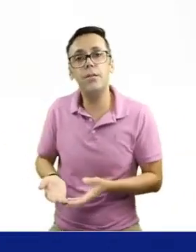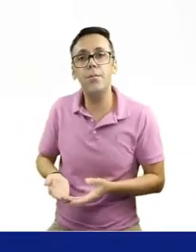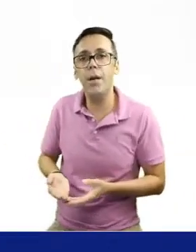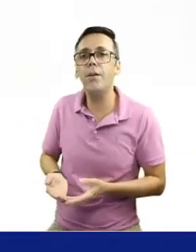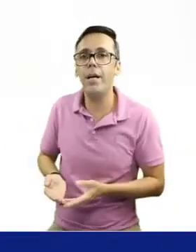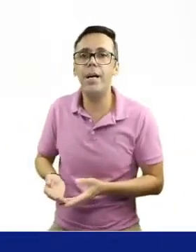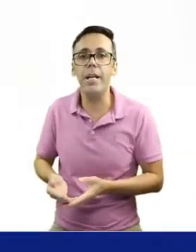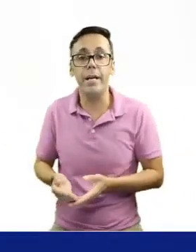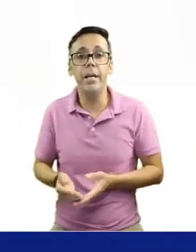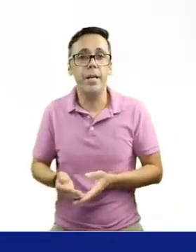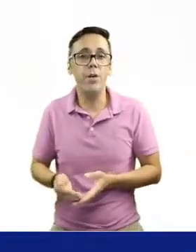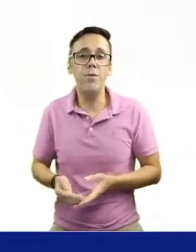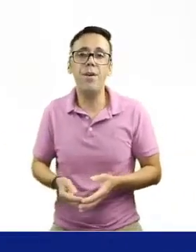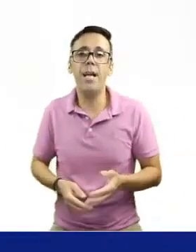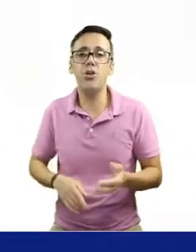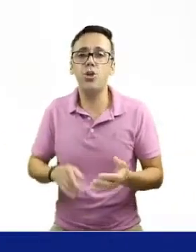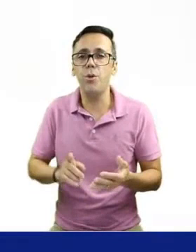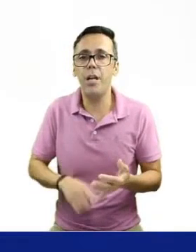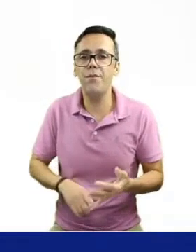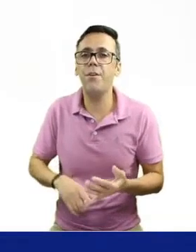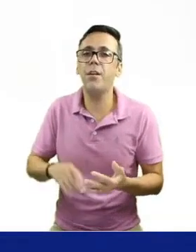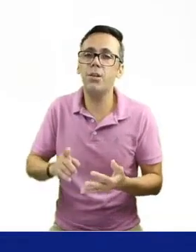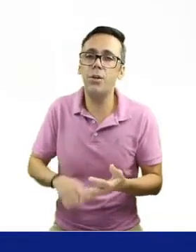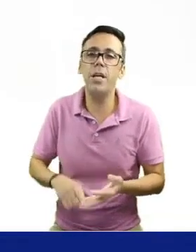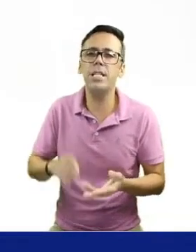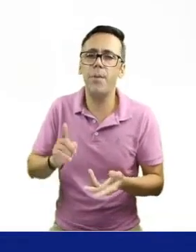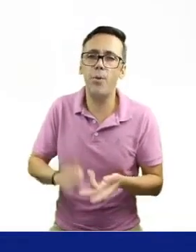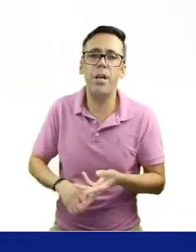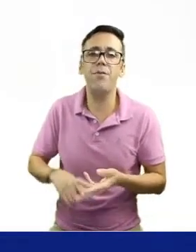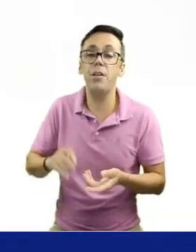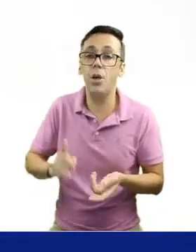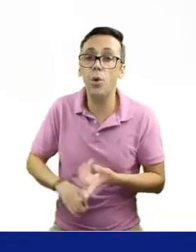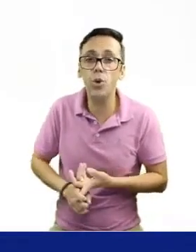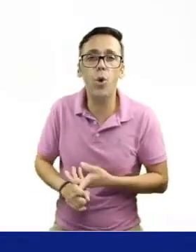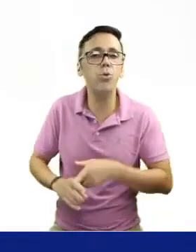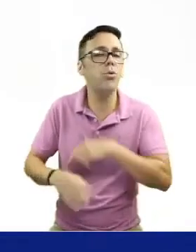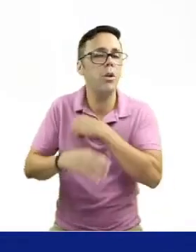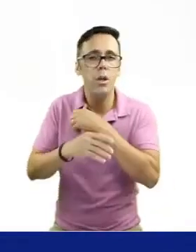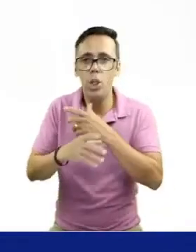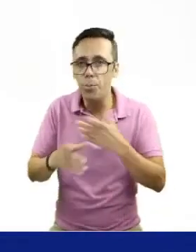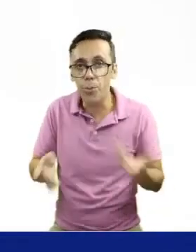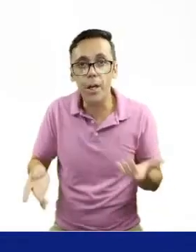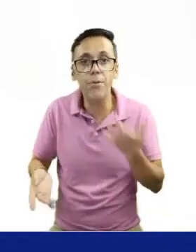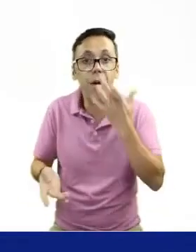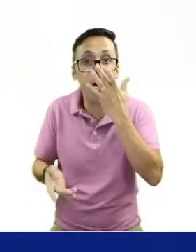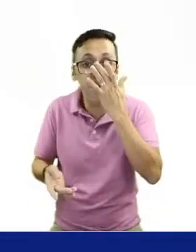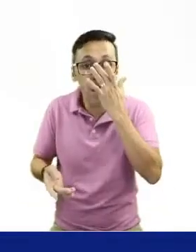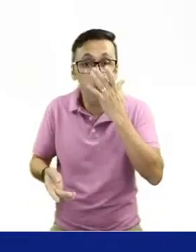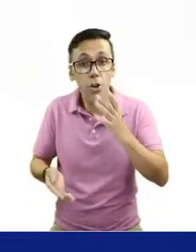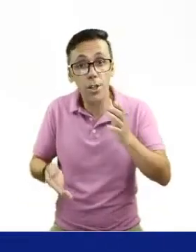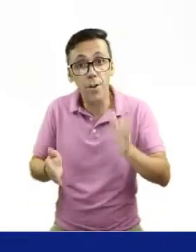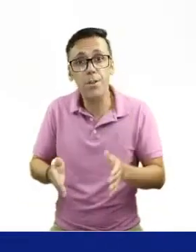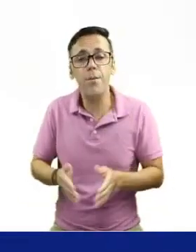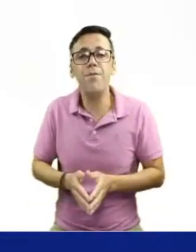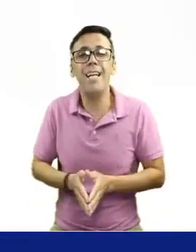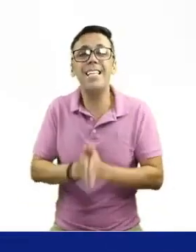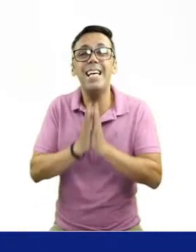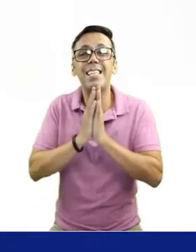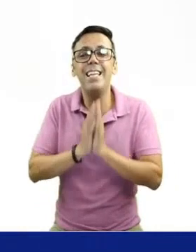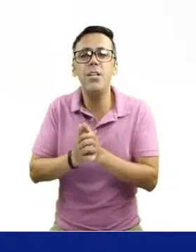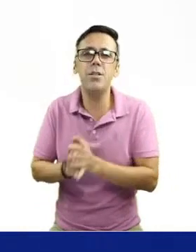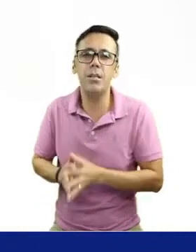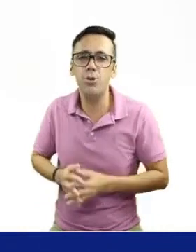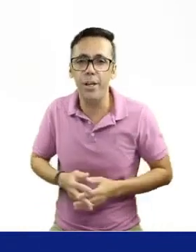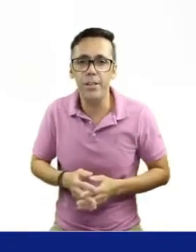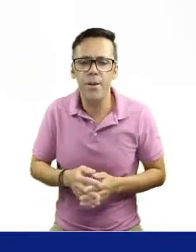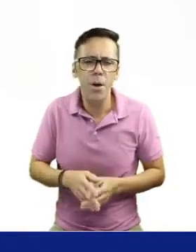tecnologias também né galera que era vamos falar de tomografia EA ressonância mamografia Odonto E por aí vai e nós vamos também